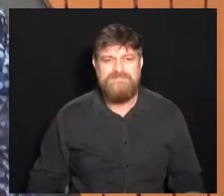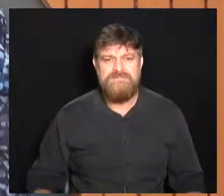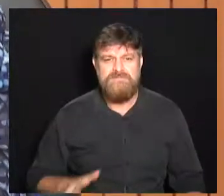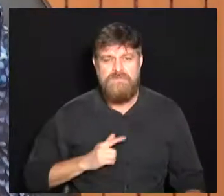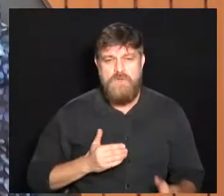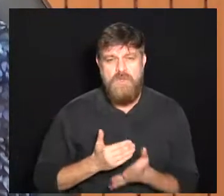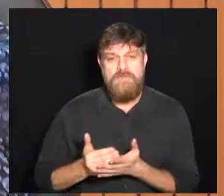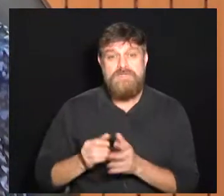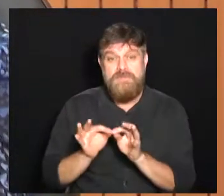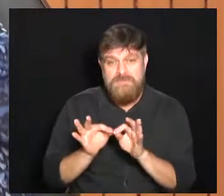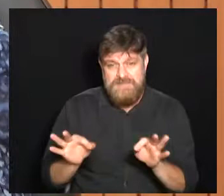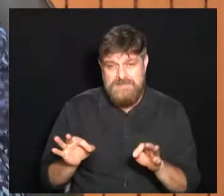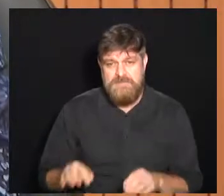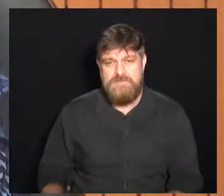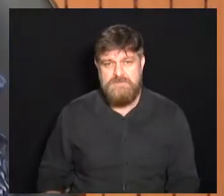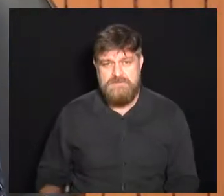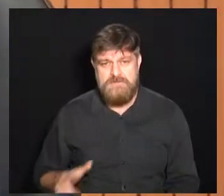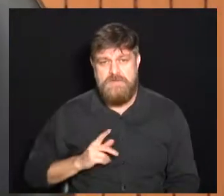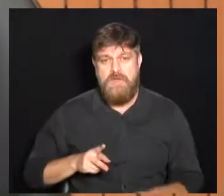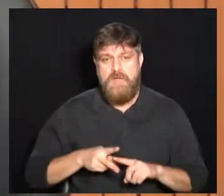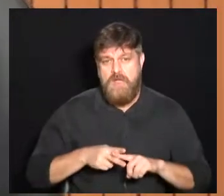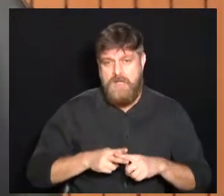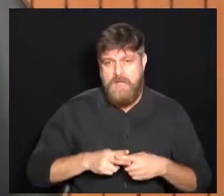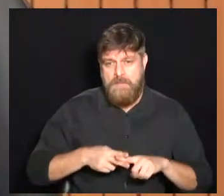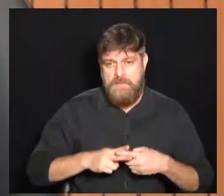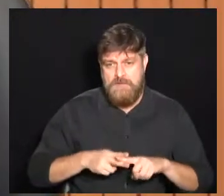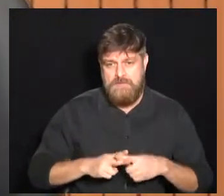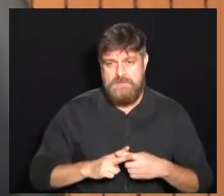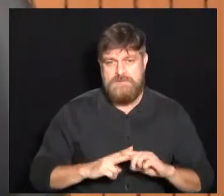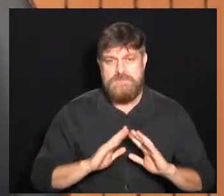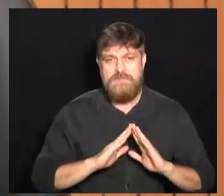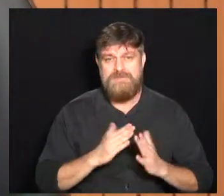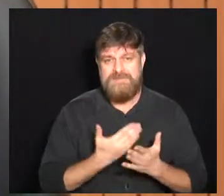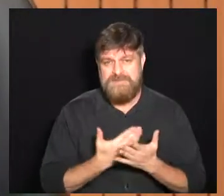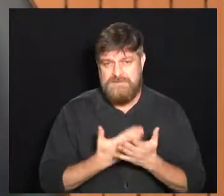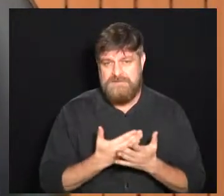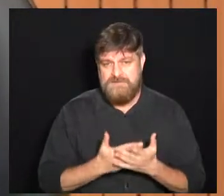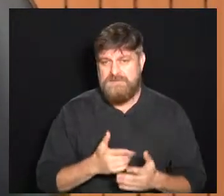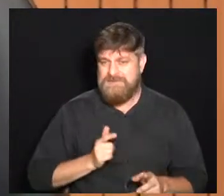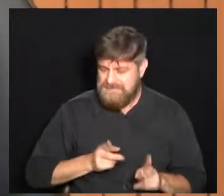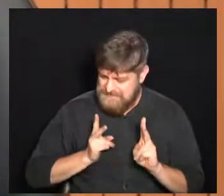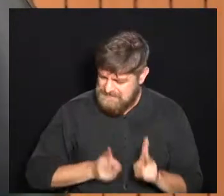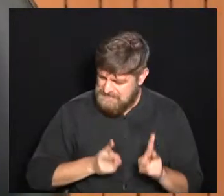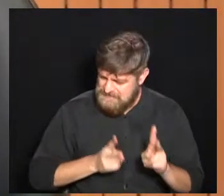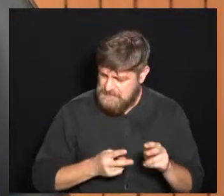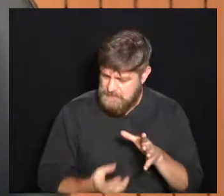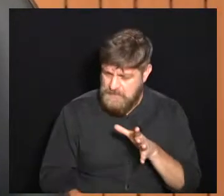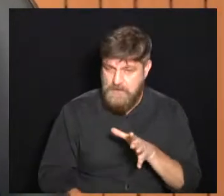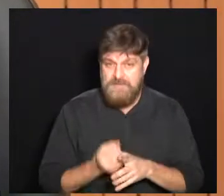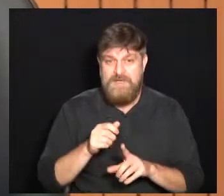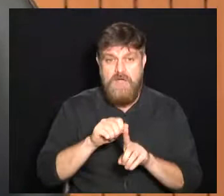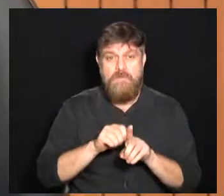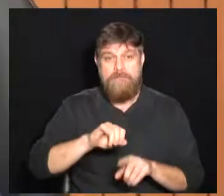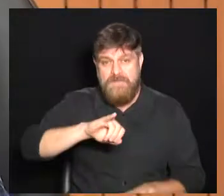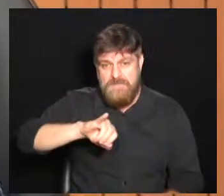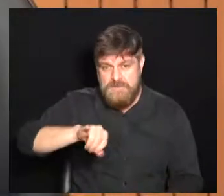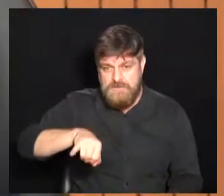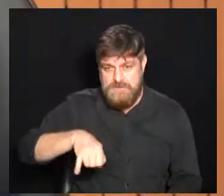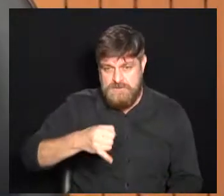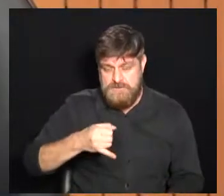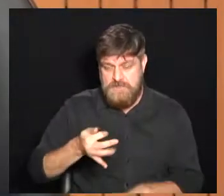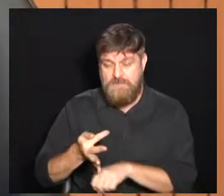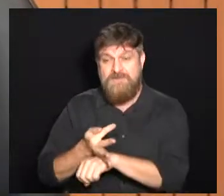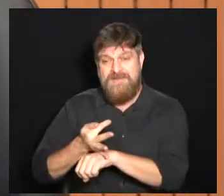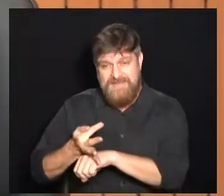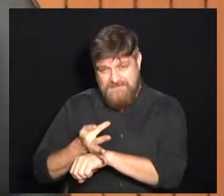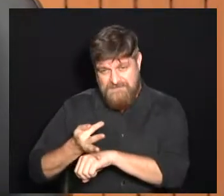né? A questão da manutenção das escolas, ela é uma constante, ela é feita. Em janeiro, quando suspende as